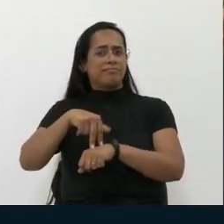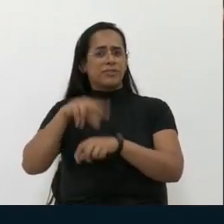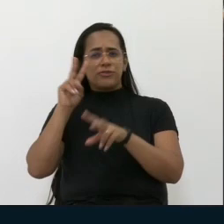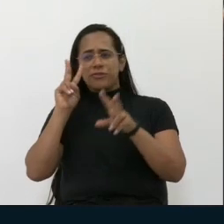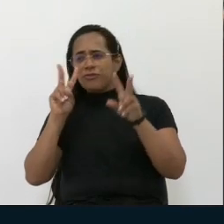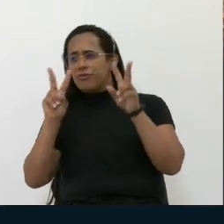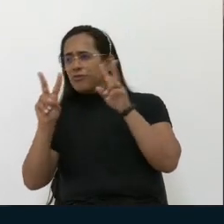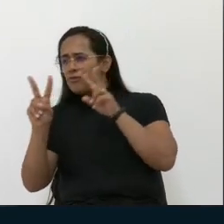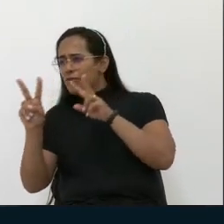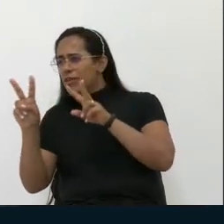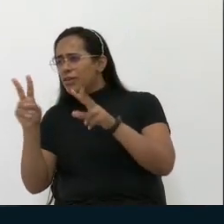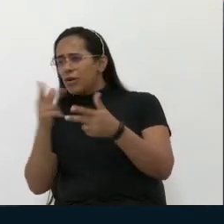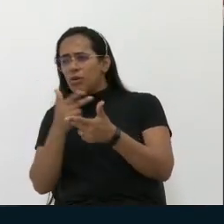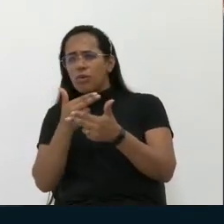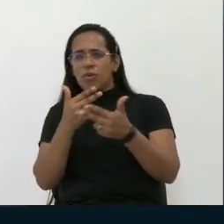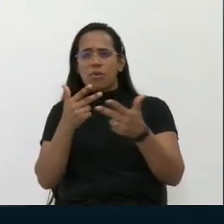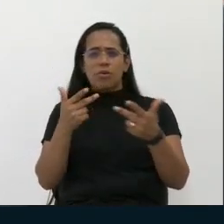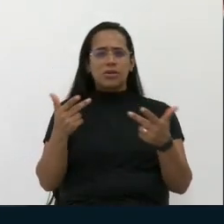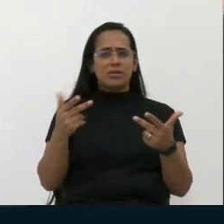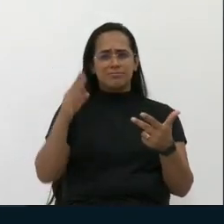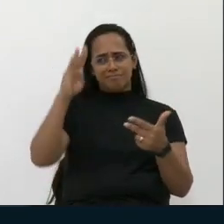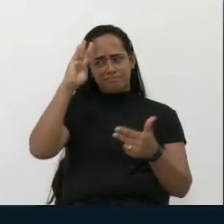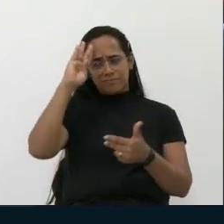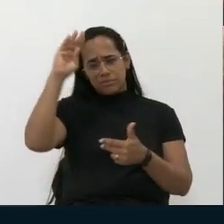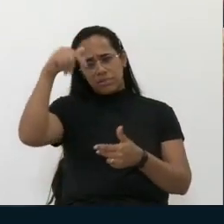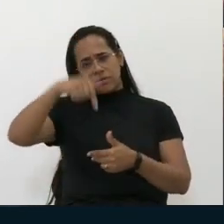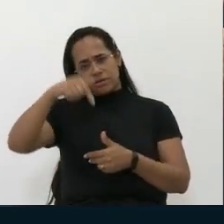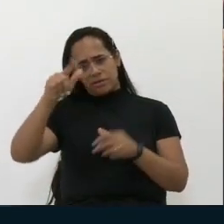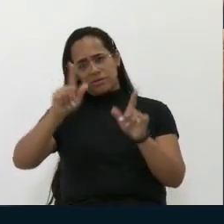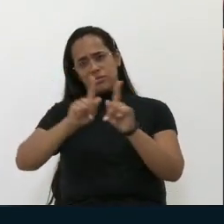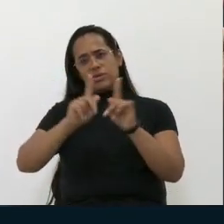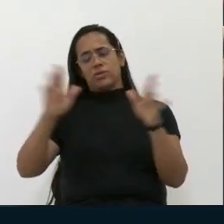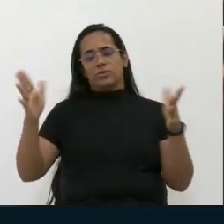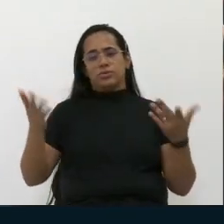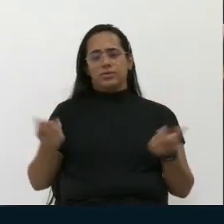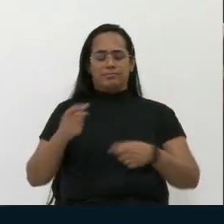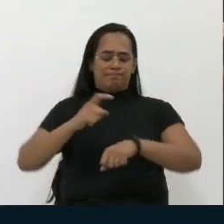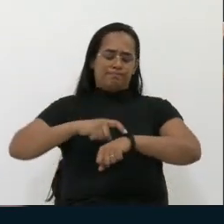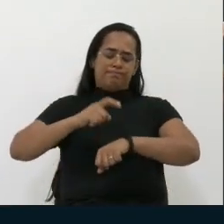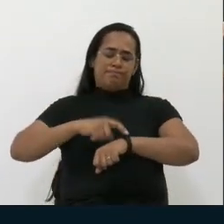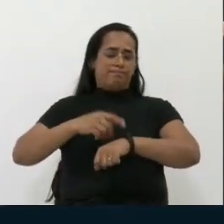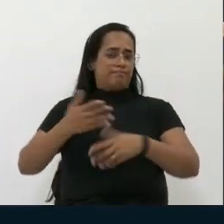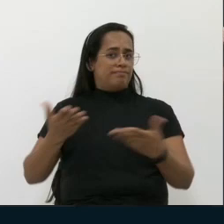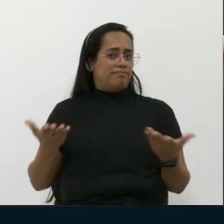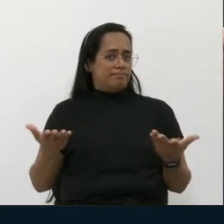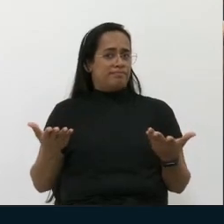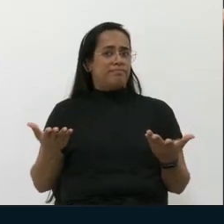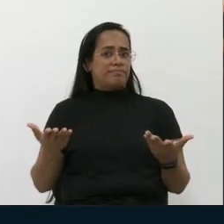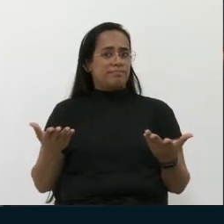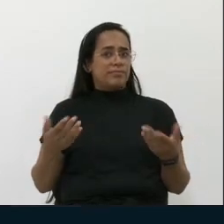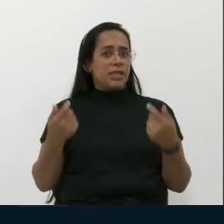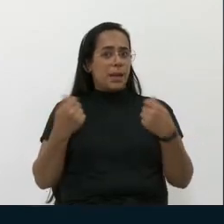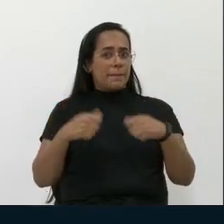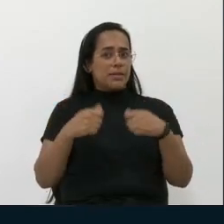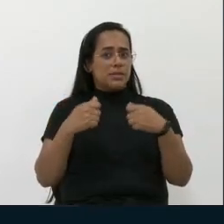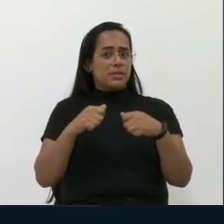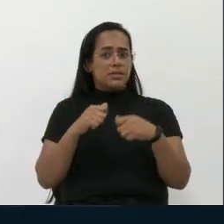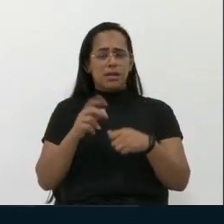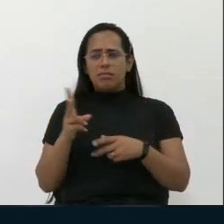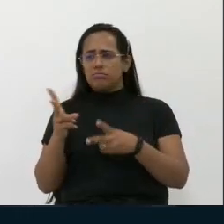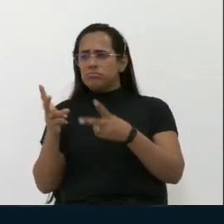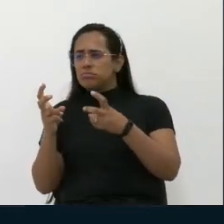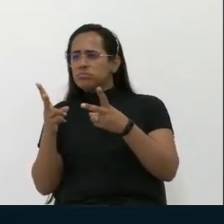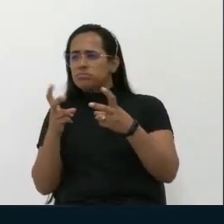nessa cidade. Passou da hora da gente começar a olhar para o que realmente a população